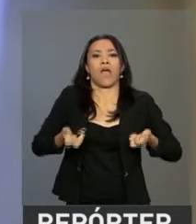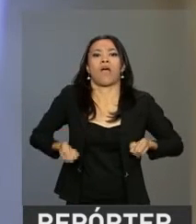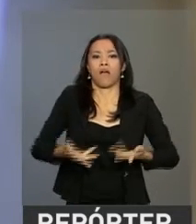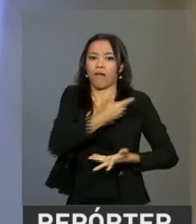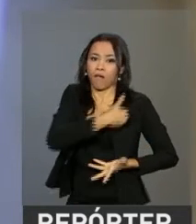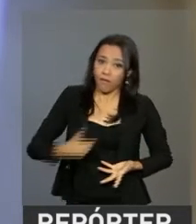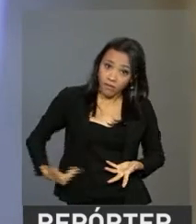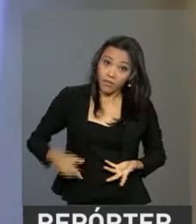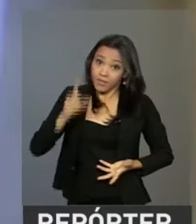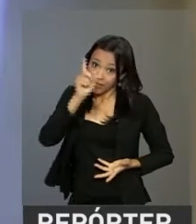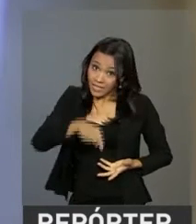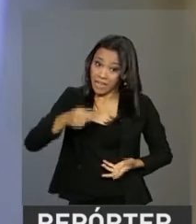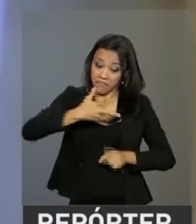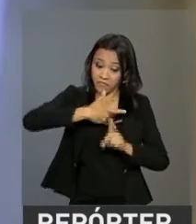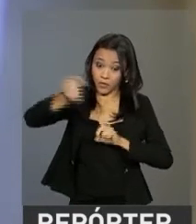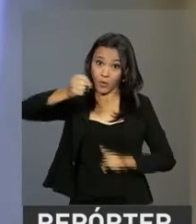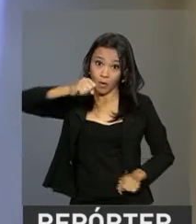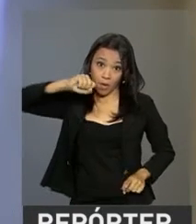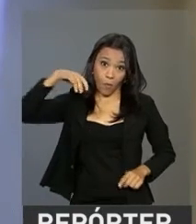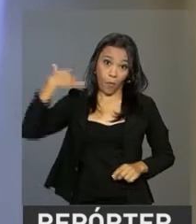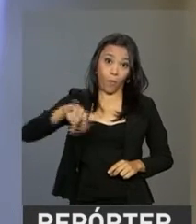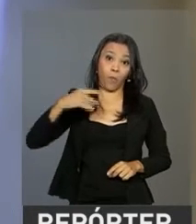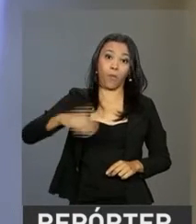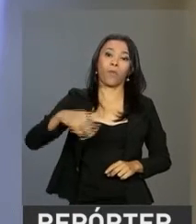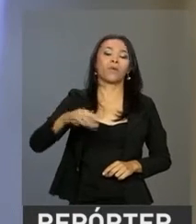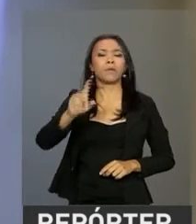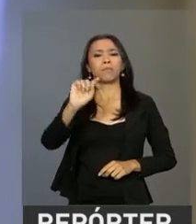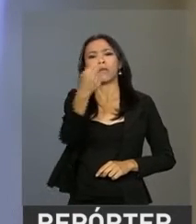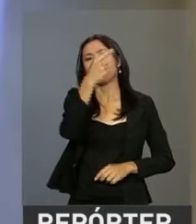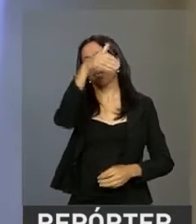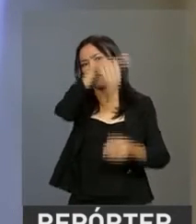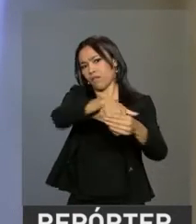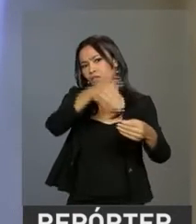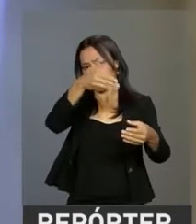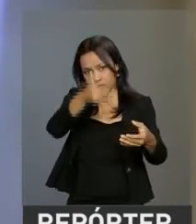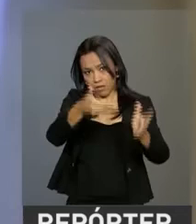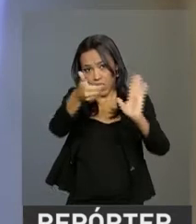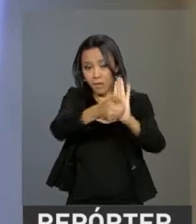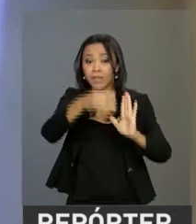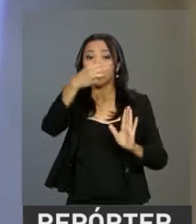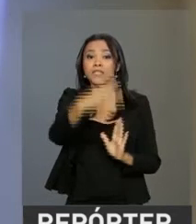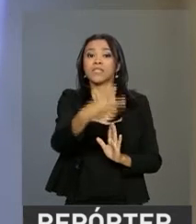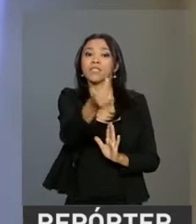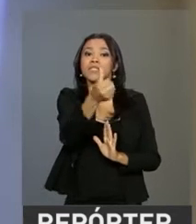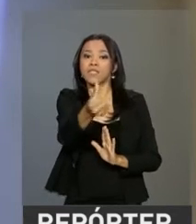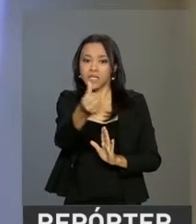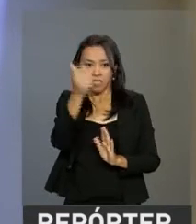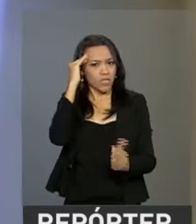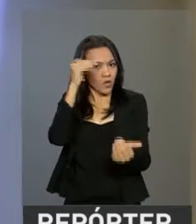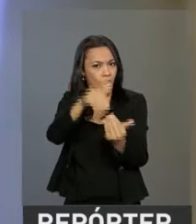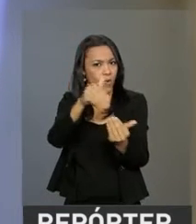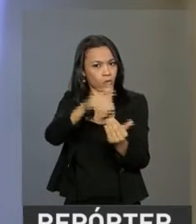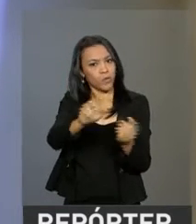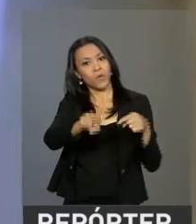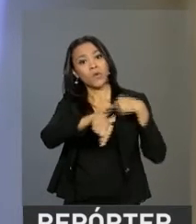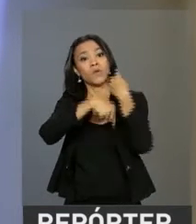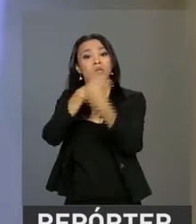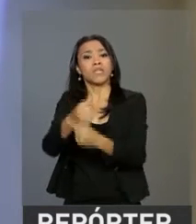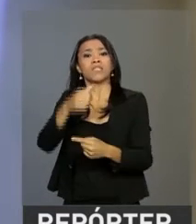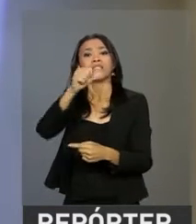de vitória maiúscula. Na votação em primeiro turno na Câmara, foram 366 votos favoráveis e